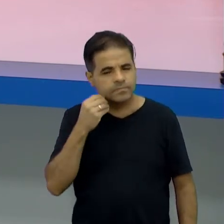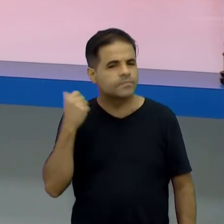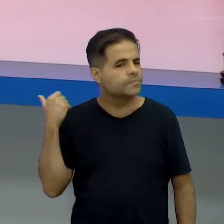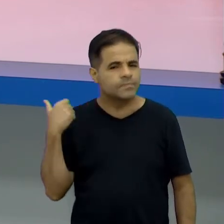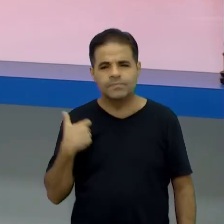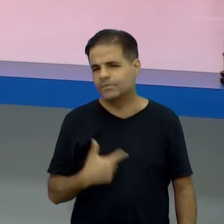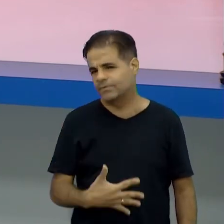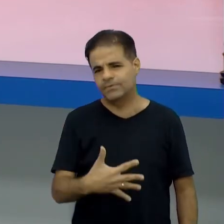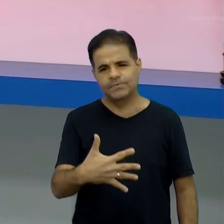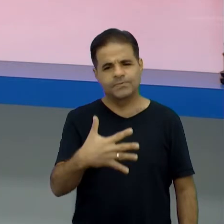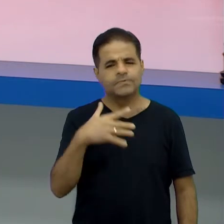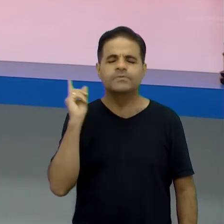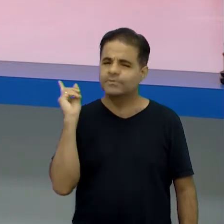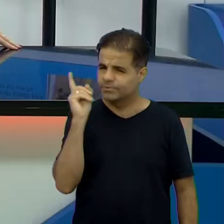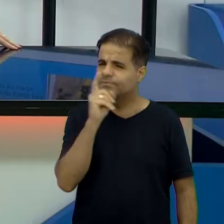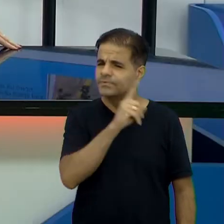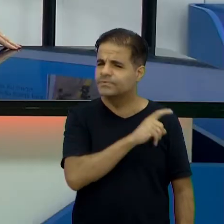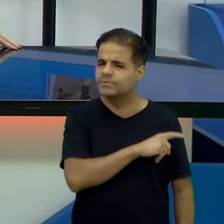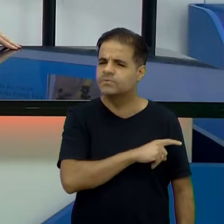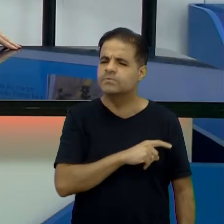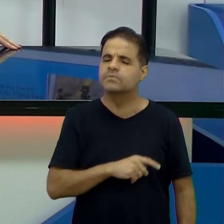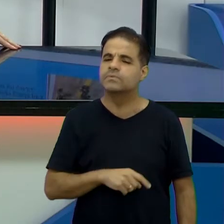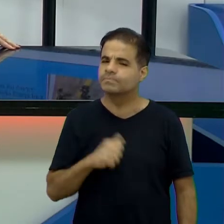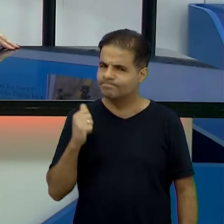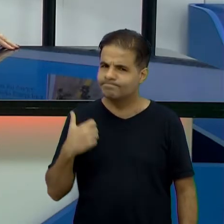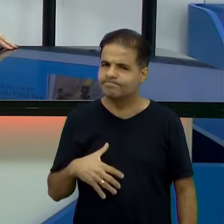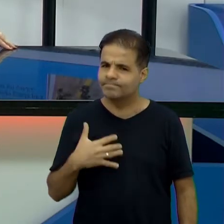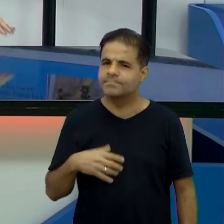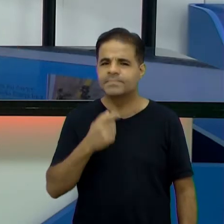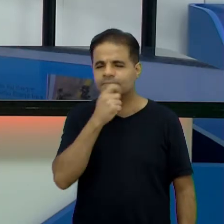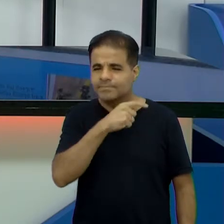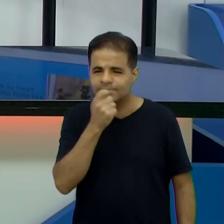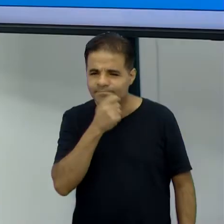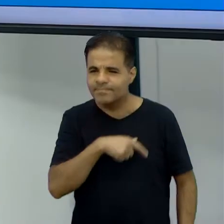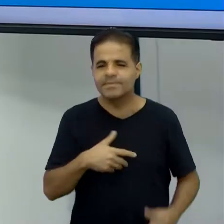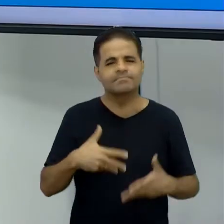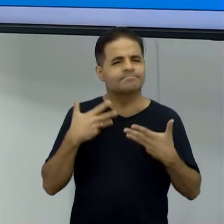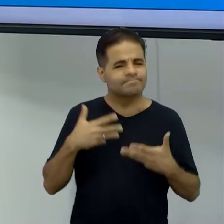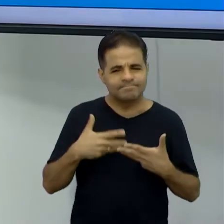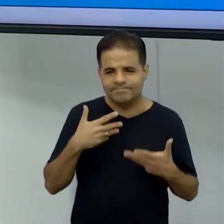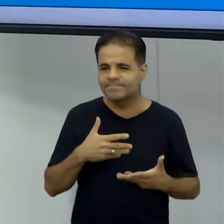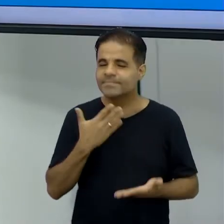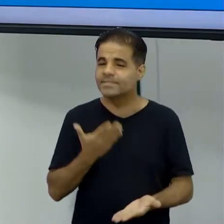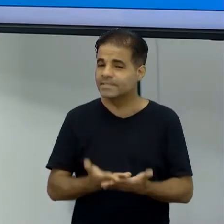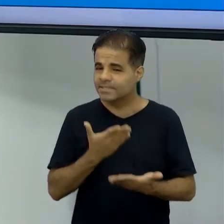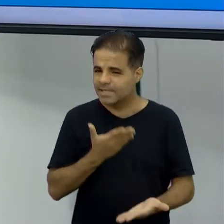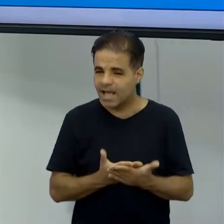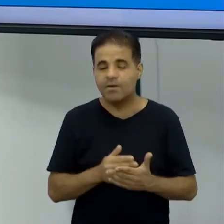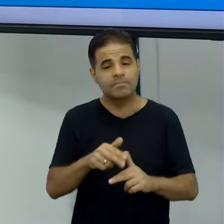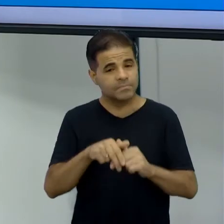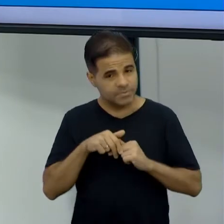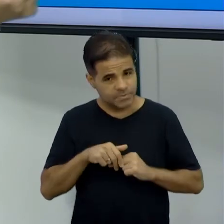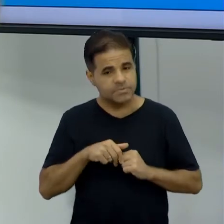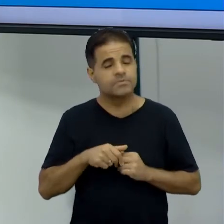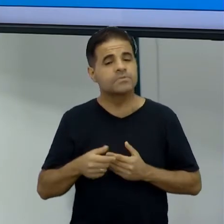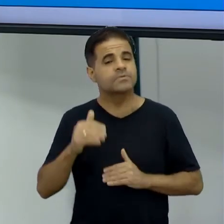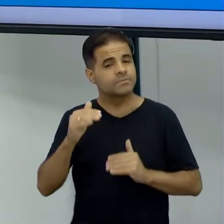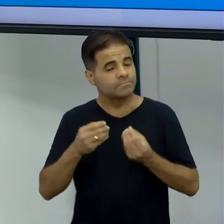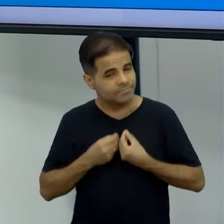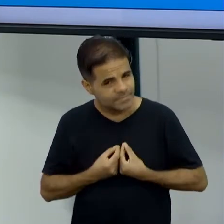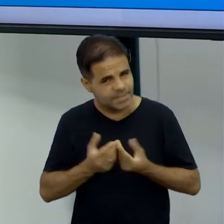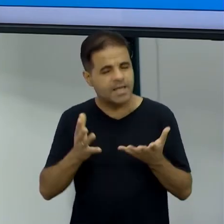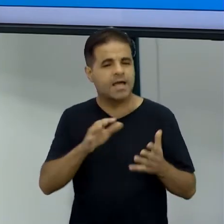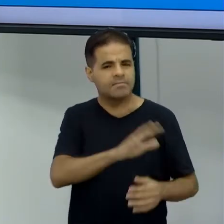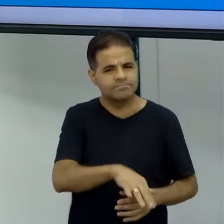muito, muito, muito difícil. Muito difícil, mas gente, eu me diverti muito com essa aula. Por isso foi proporcionado para eles